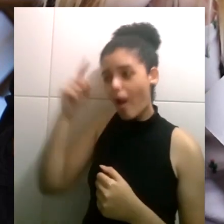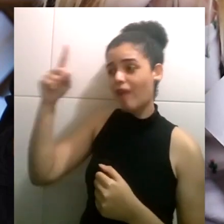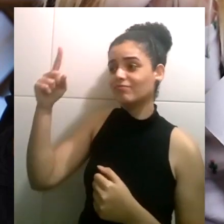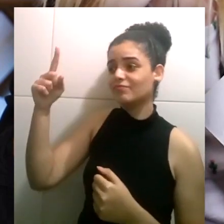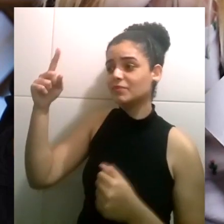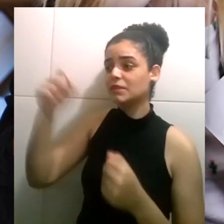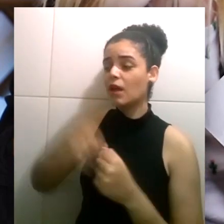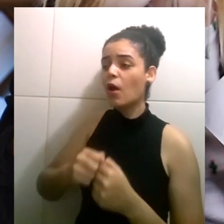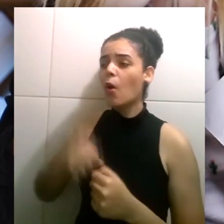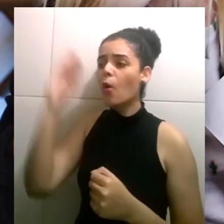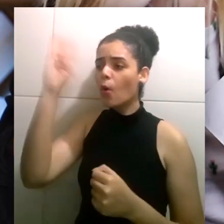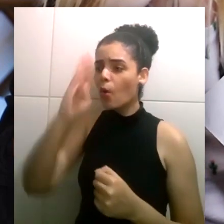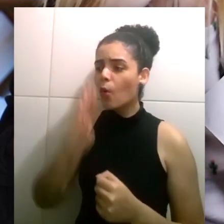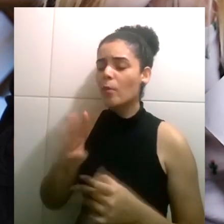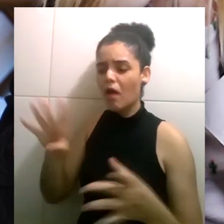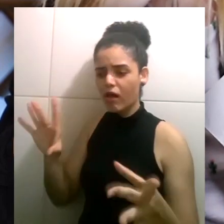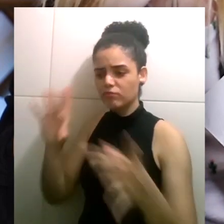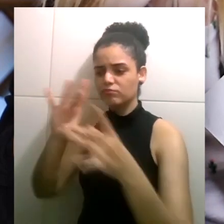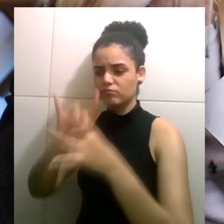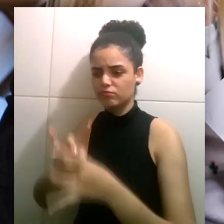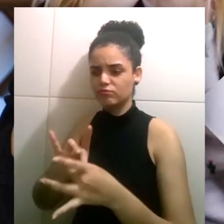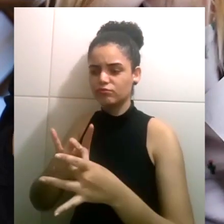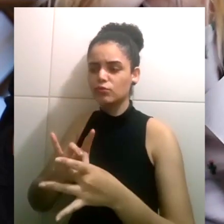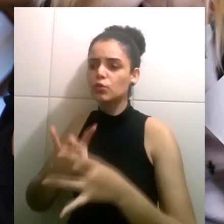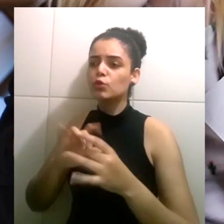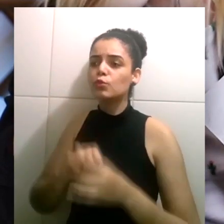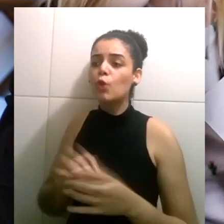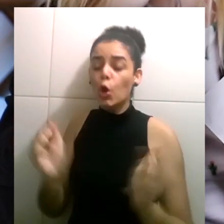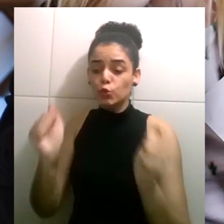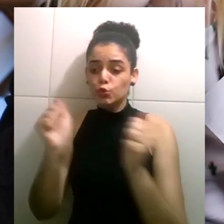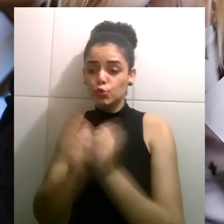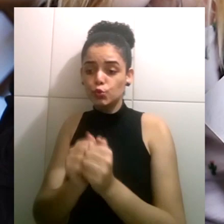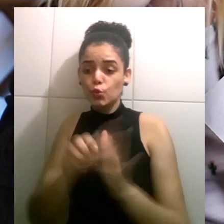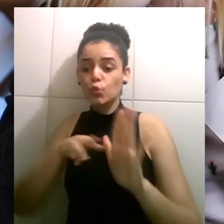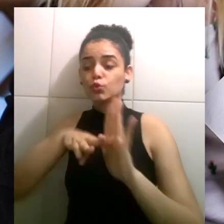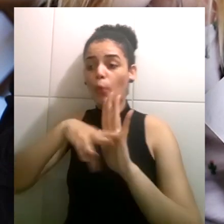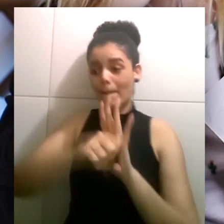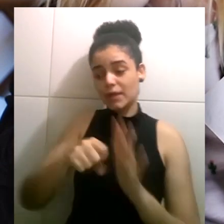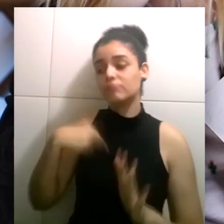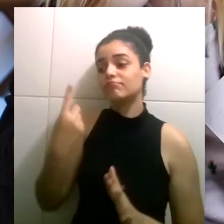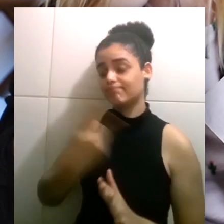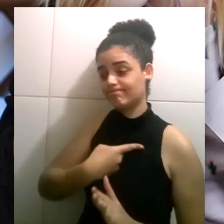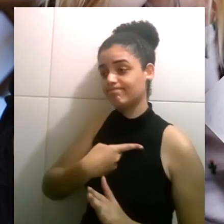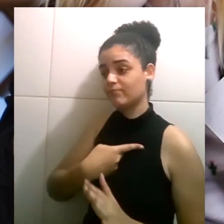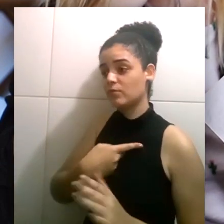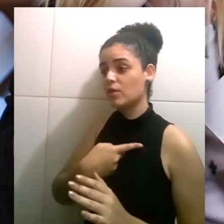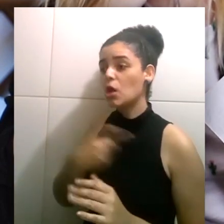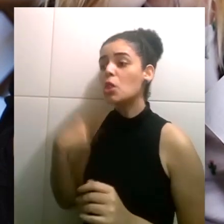pro Jesus Culture. O Brasil é tão, assim, conectado com o nosso ministério. Se a gente fosse